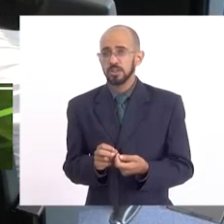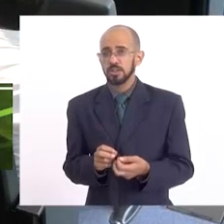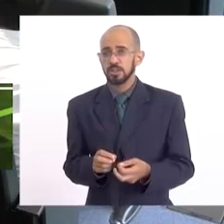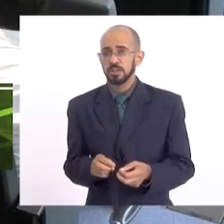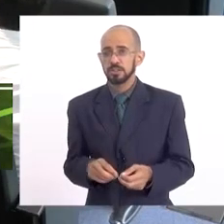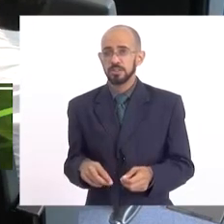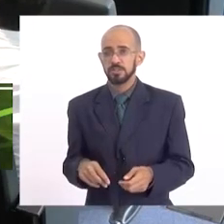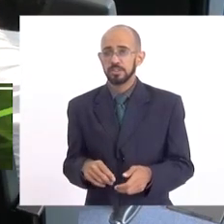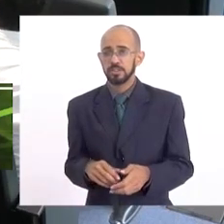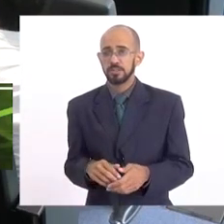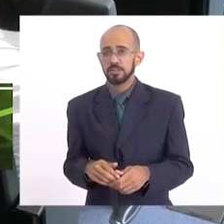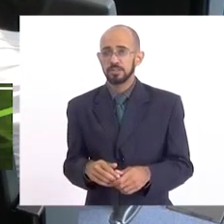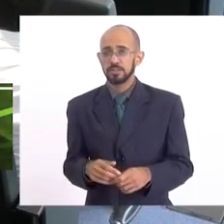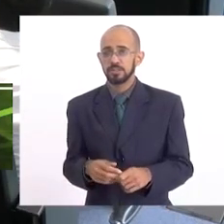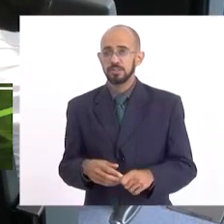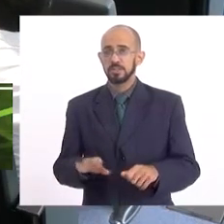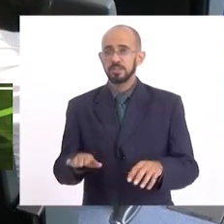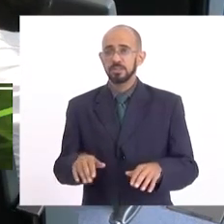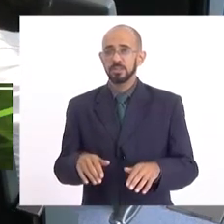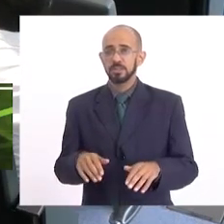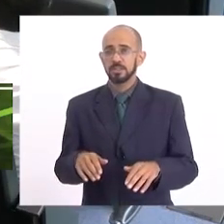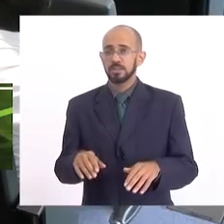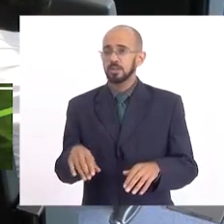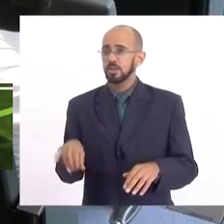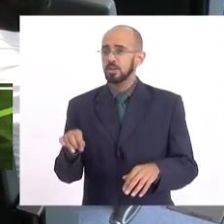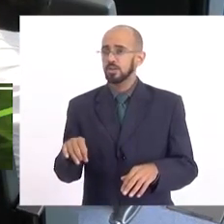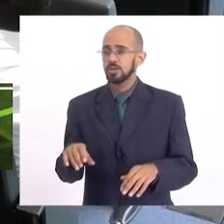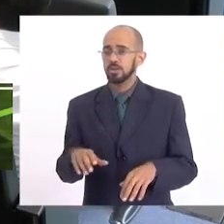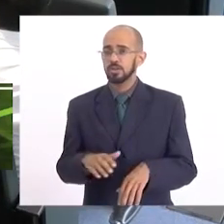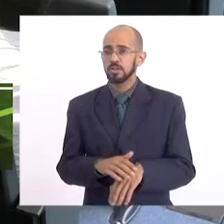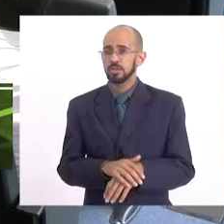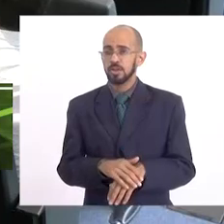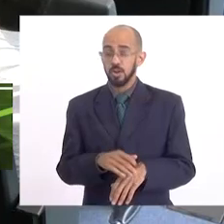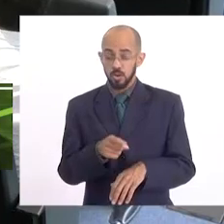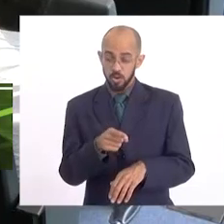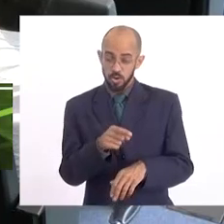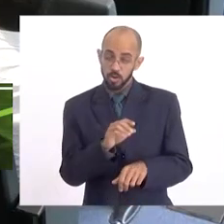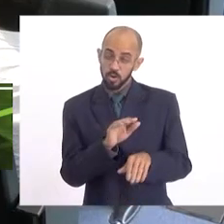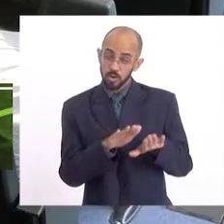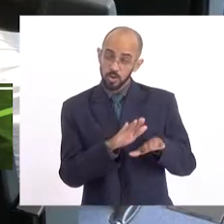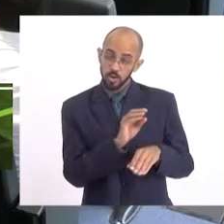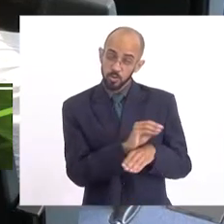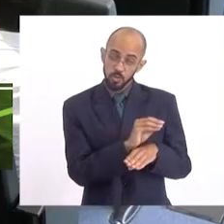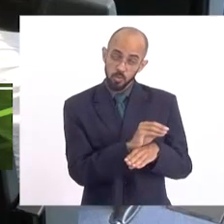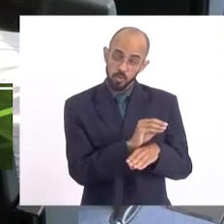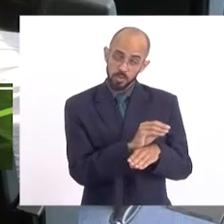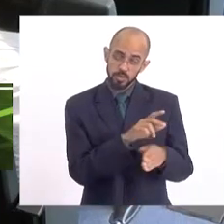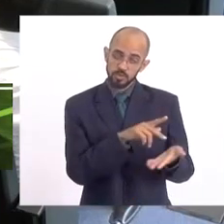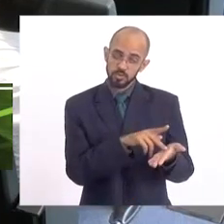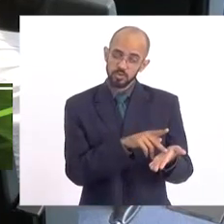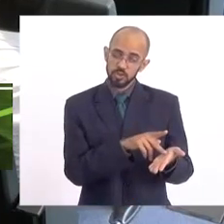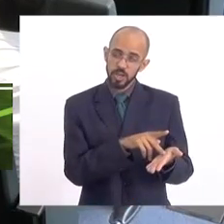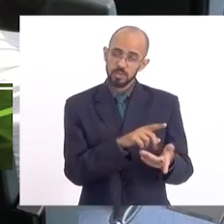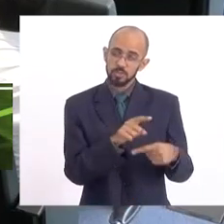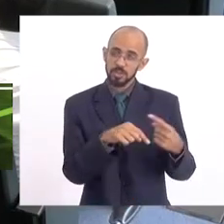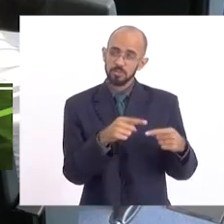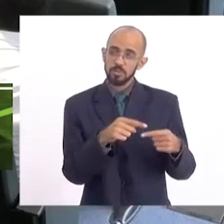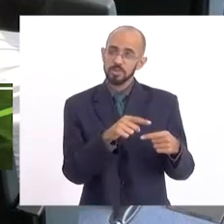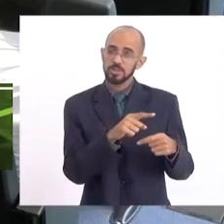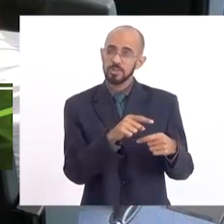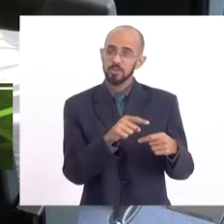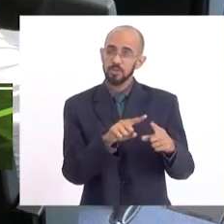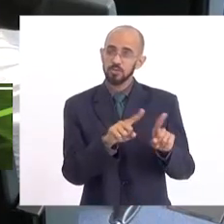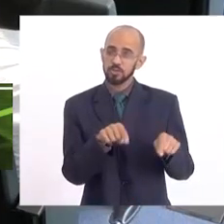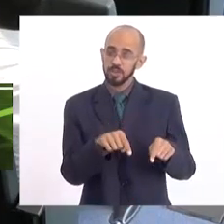Alô? Você trata o sindicato bem? Quando você virar servidora do Degas em definitivo, você vai bater lá na porta do João, hein?